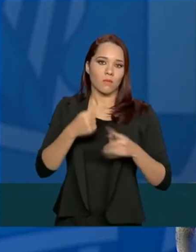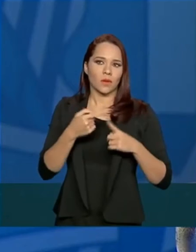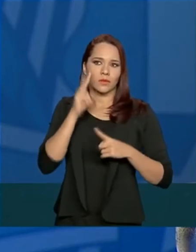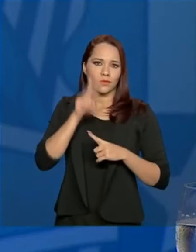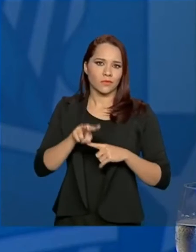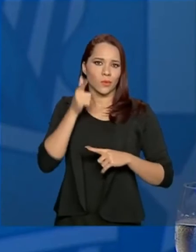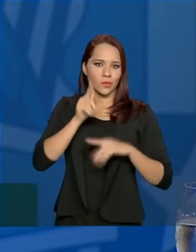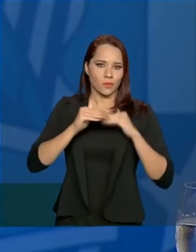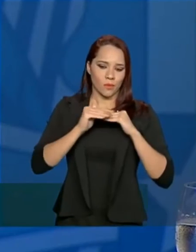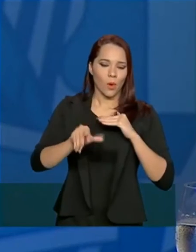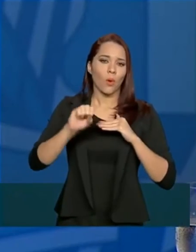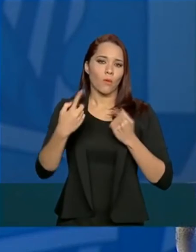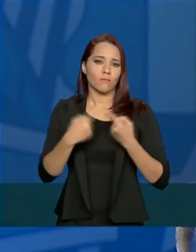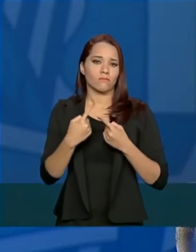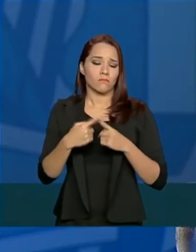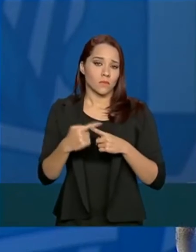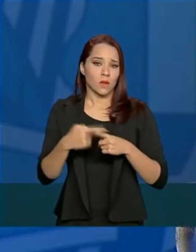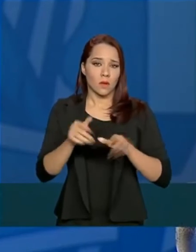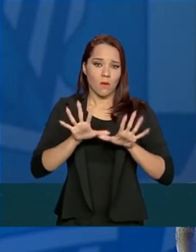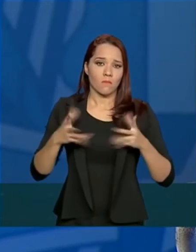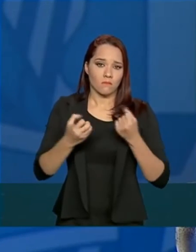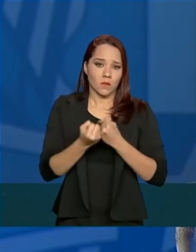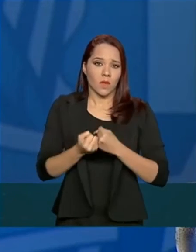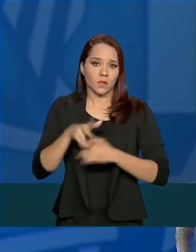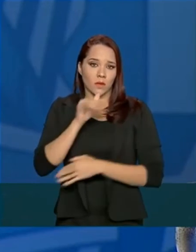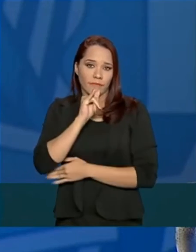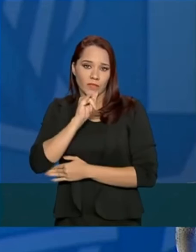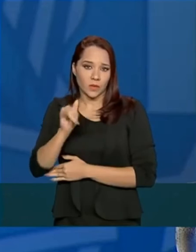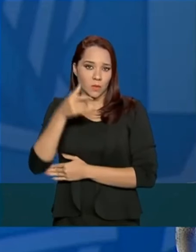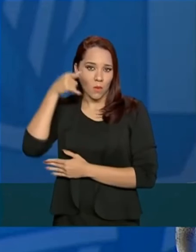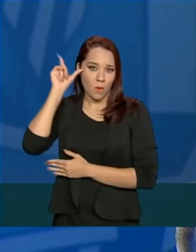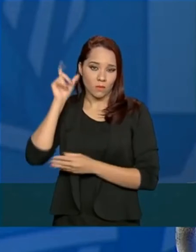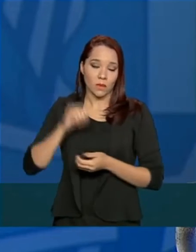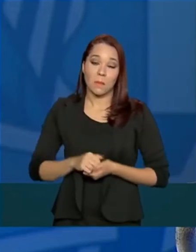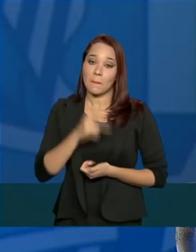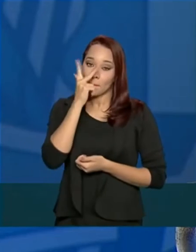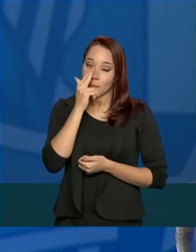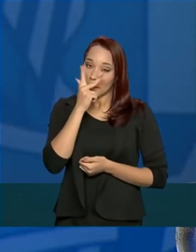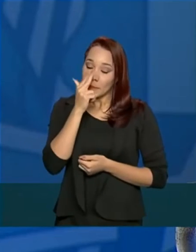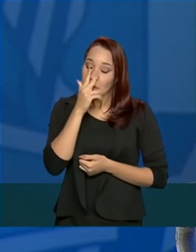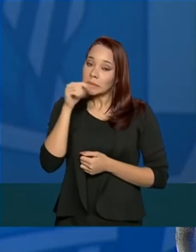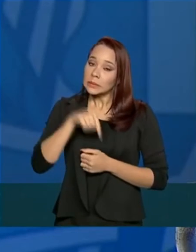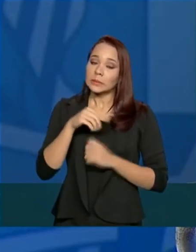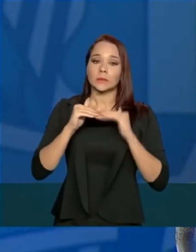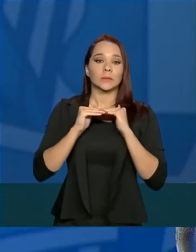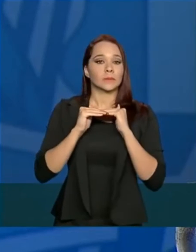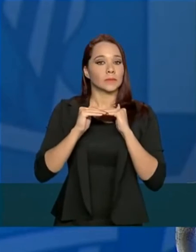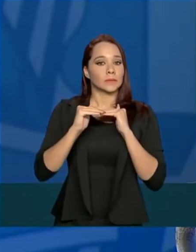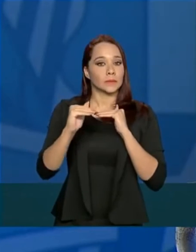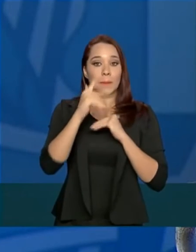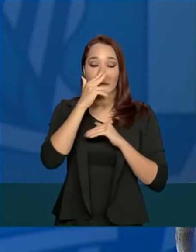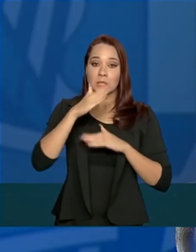pelo fato de a OMS ter anunciado isso ontem. Realmente a gente identifica que, aparentemente, nós estamos num platô, nós já atingimos o